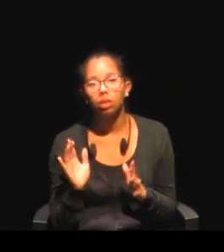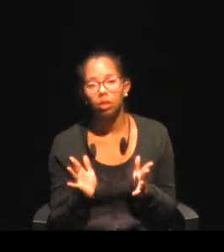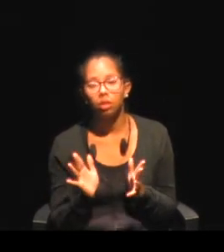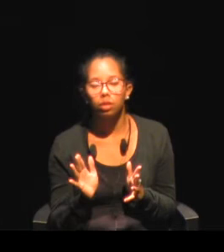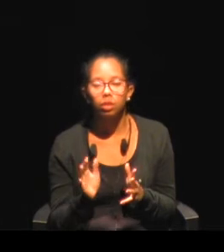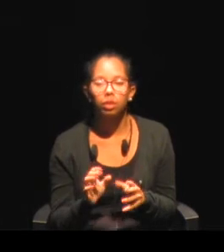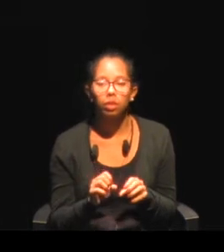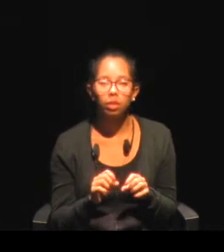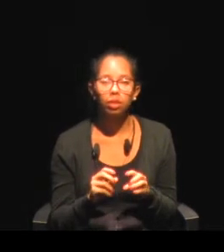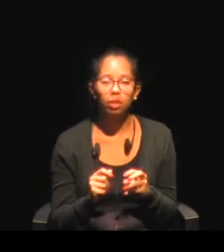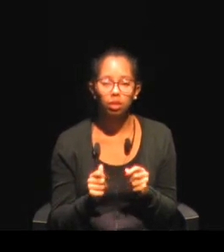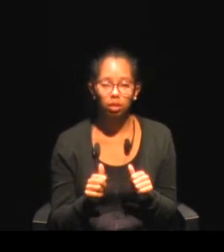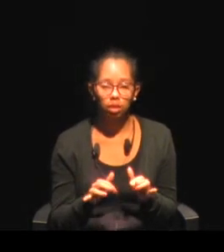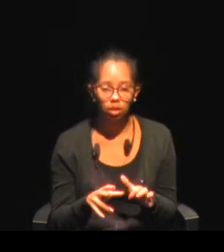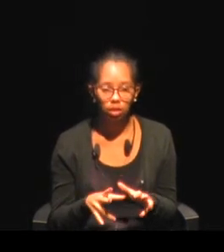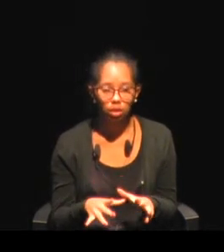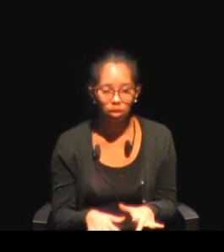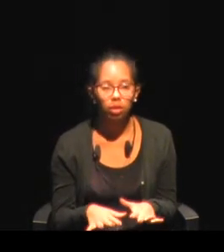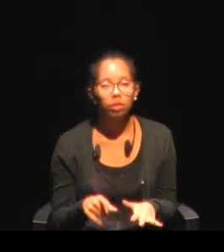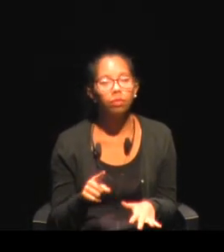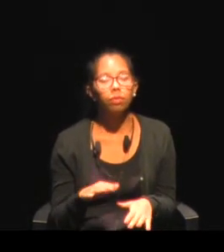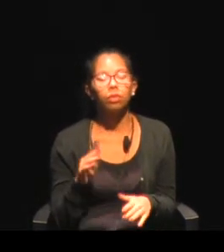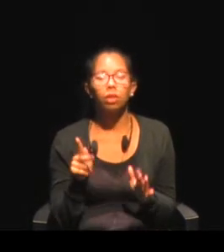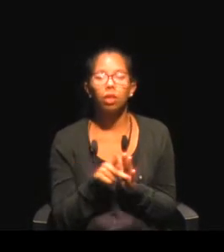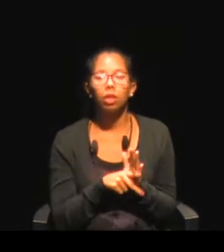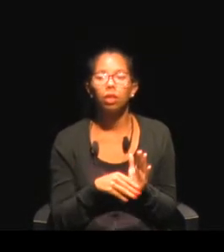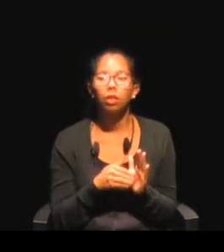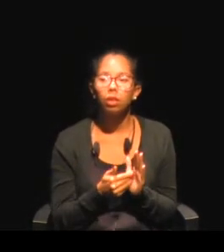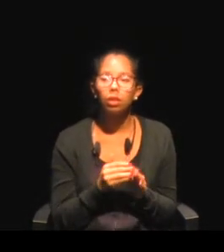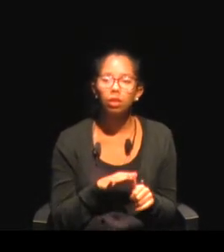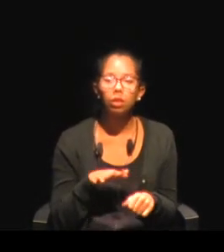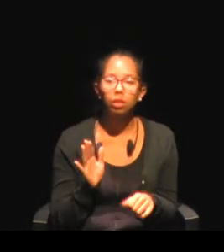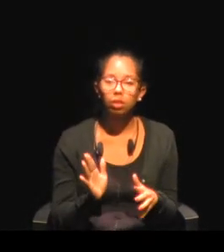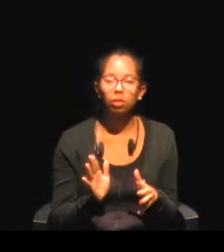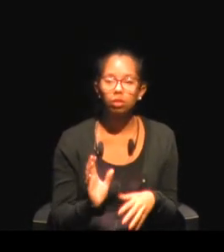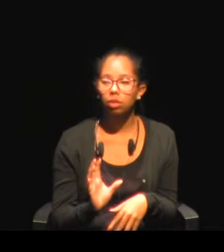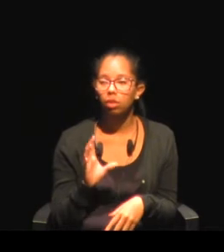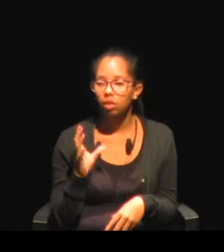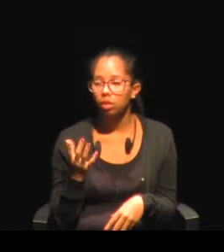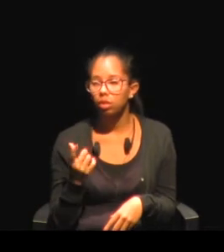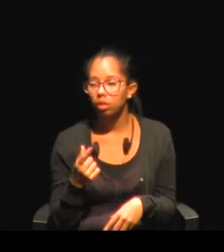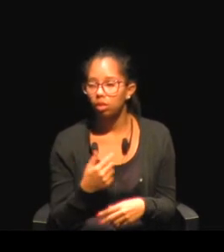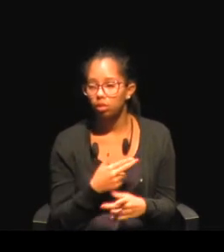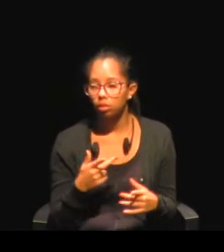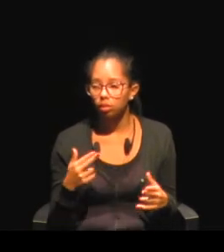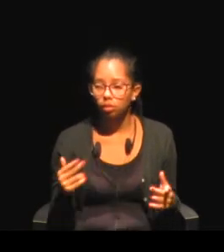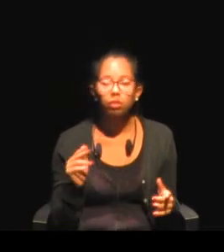toda demolida. O processo todo de elaboração de projeto e de tudo mais foram acontecendo, várias